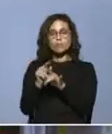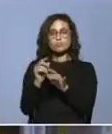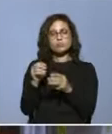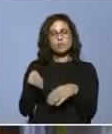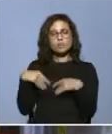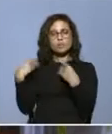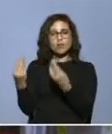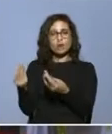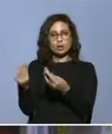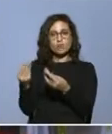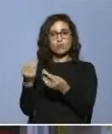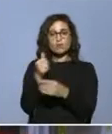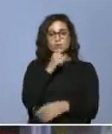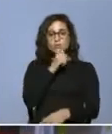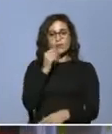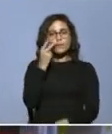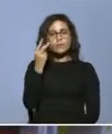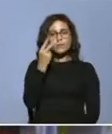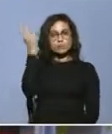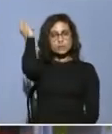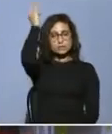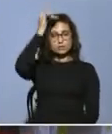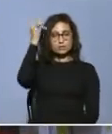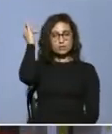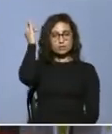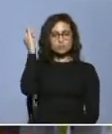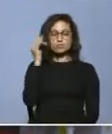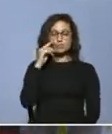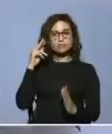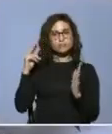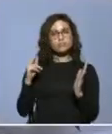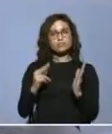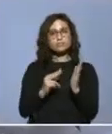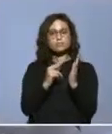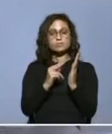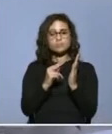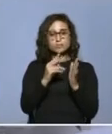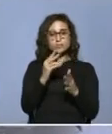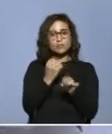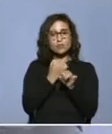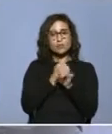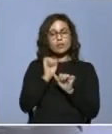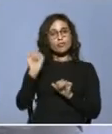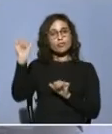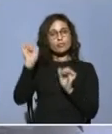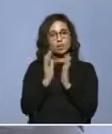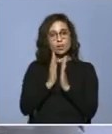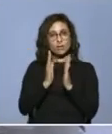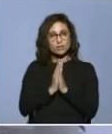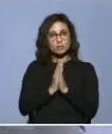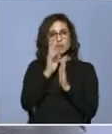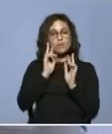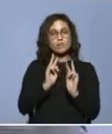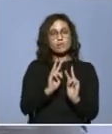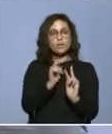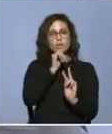este sacrifício vivo e santo. Olhai benignamente para a oblação da vossa Igreja. Vede nela a vítima